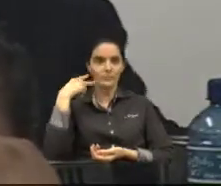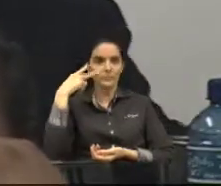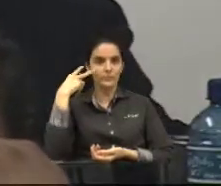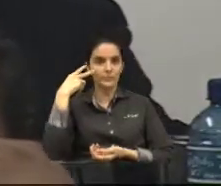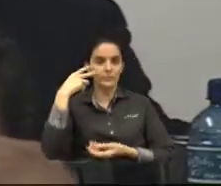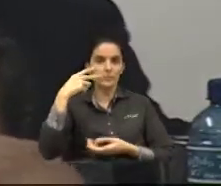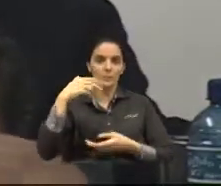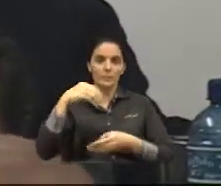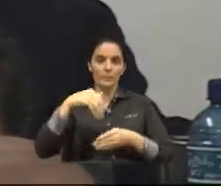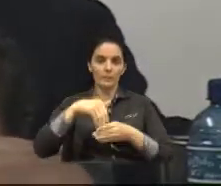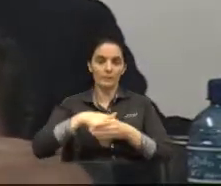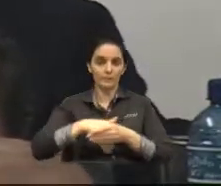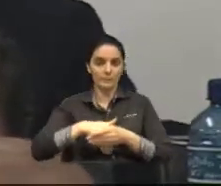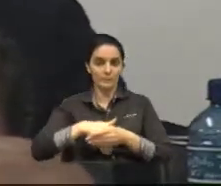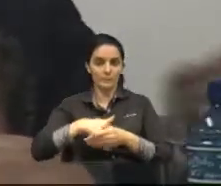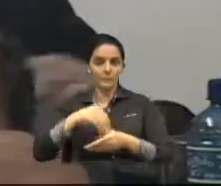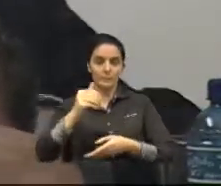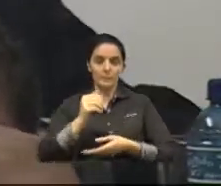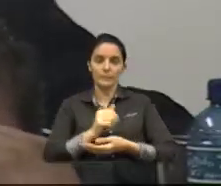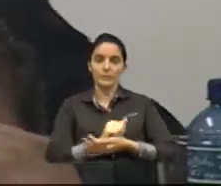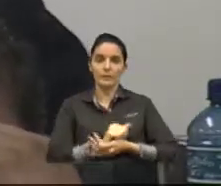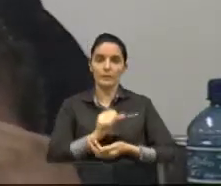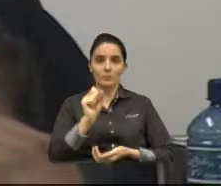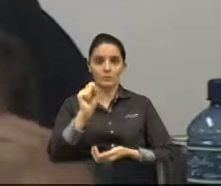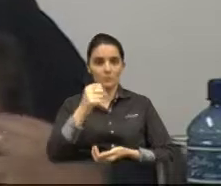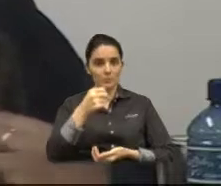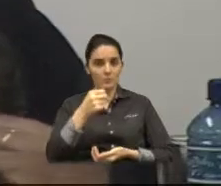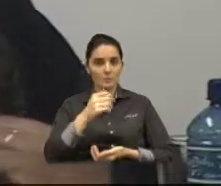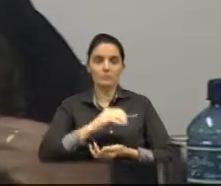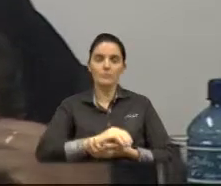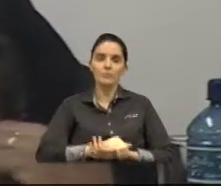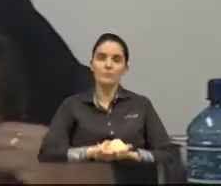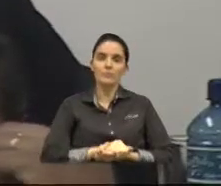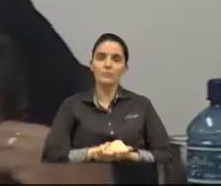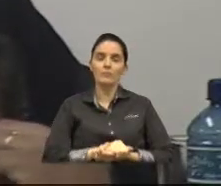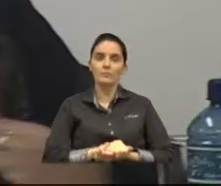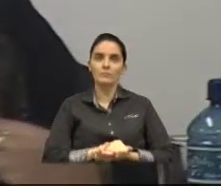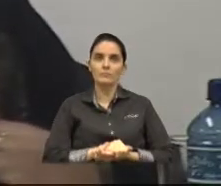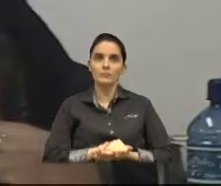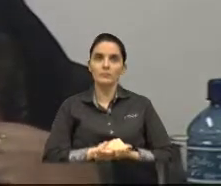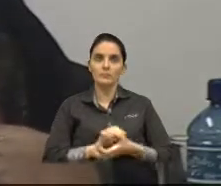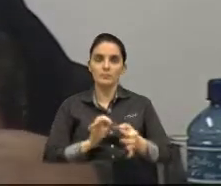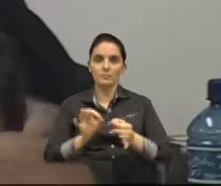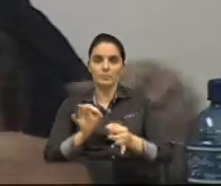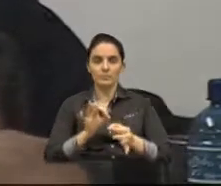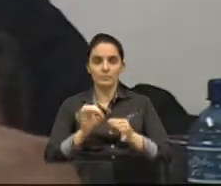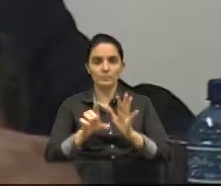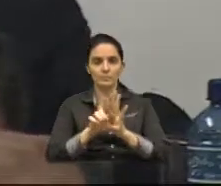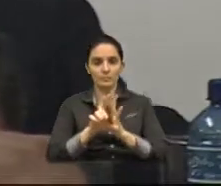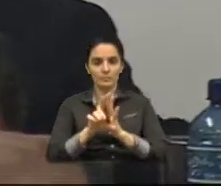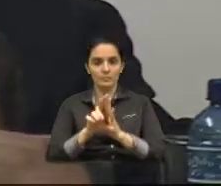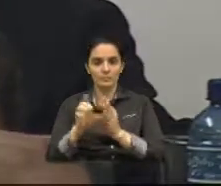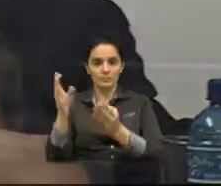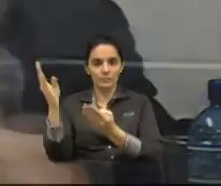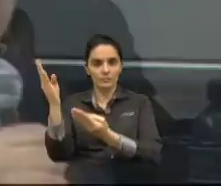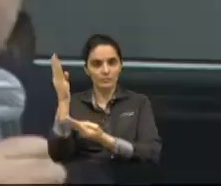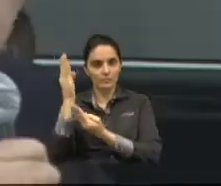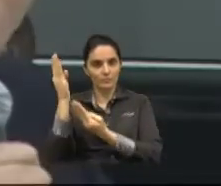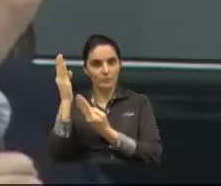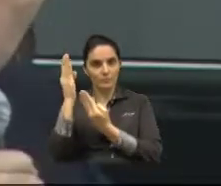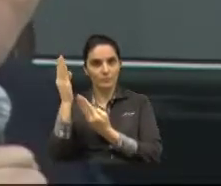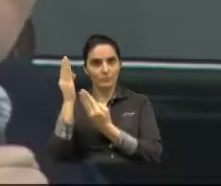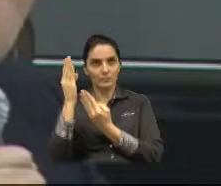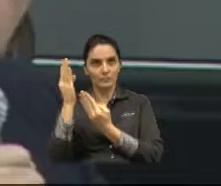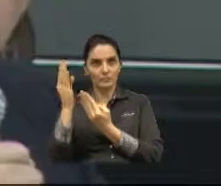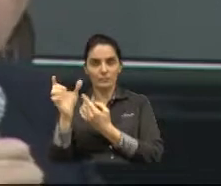o apoio desse projeto, a votar favorável a esse projeto de lei, que faz uma homenagem merecida